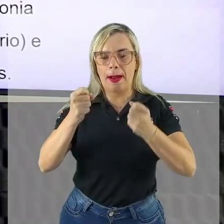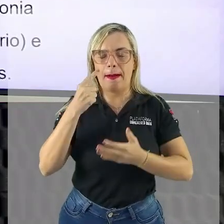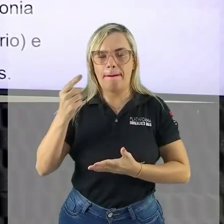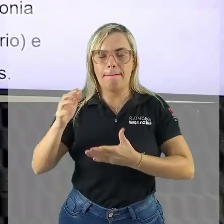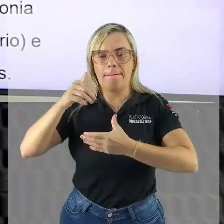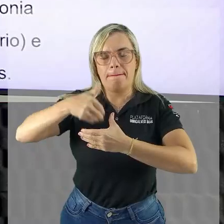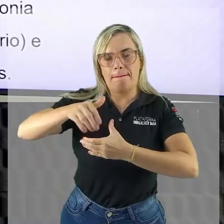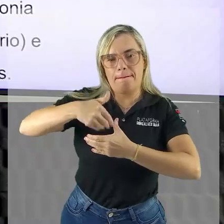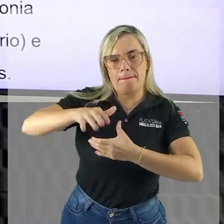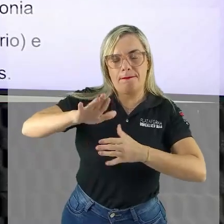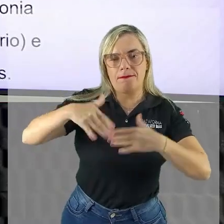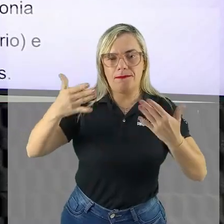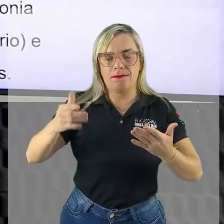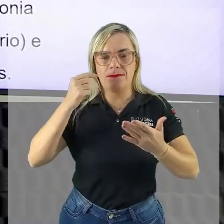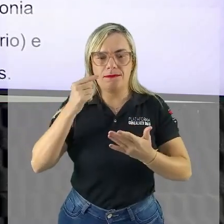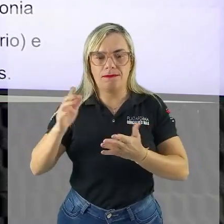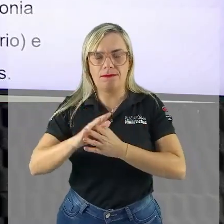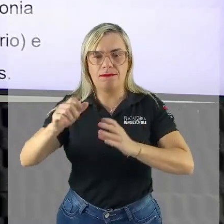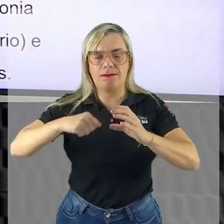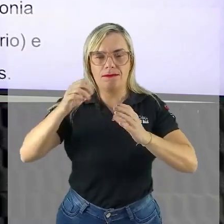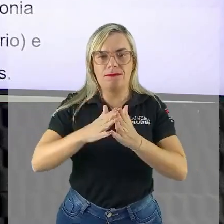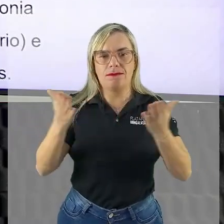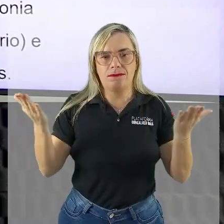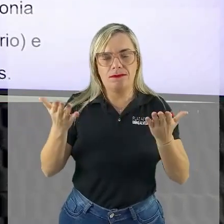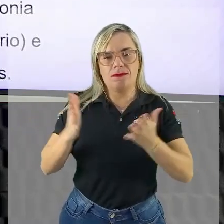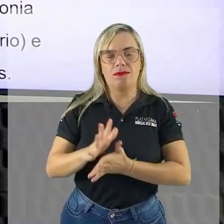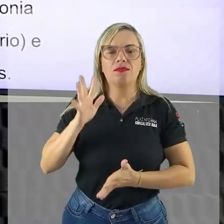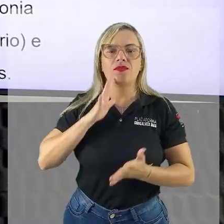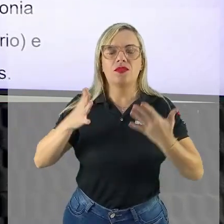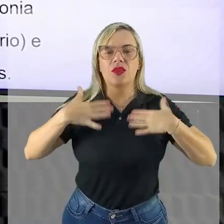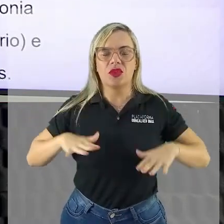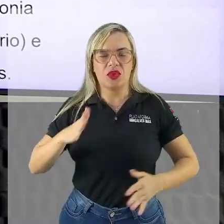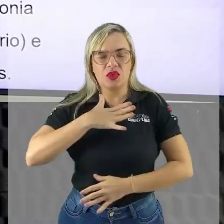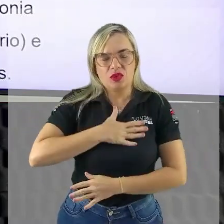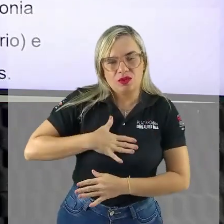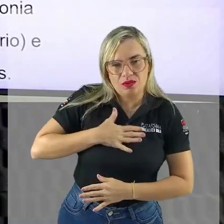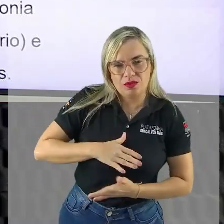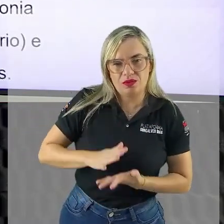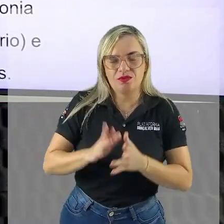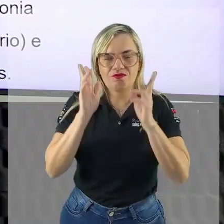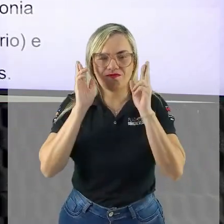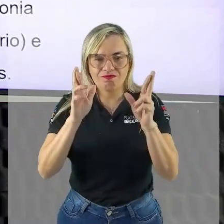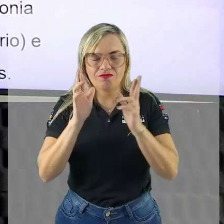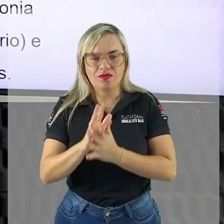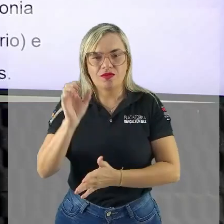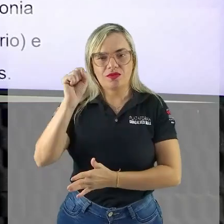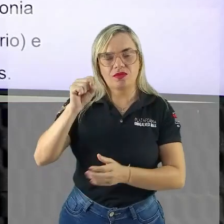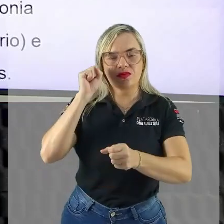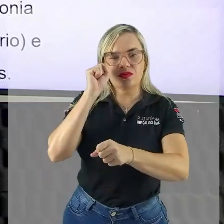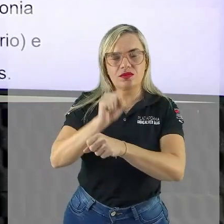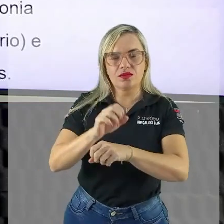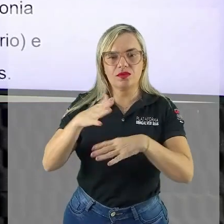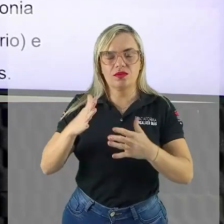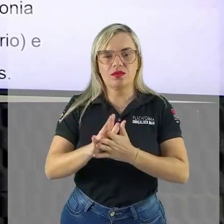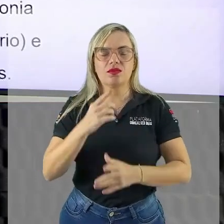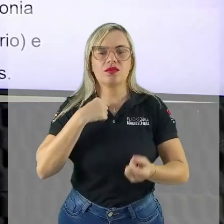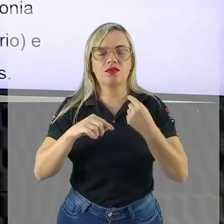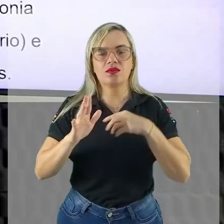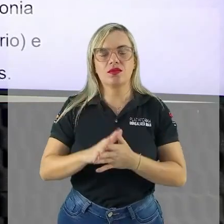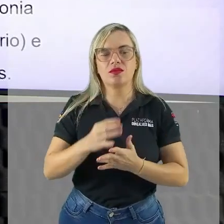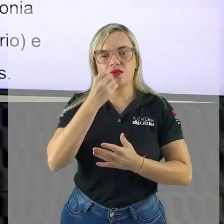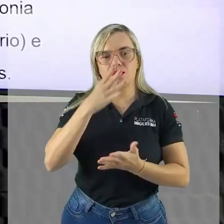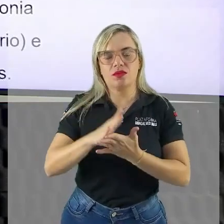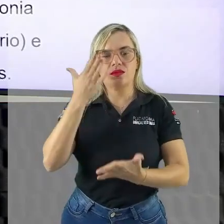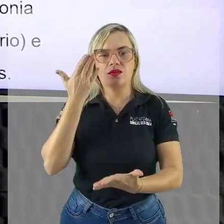essas dicas que eu te dei aqui no vídeo de hoje. Beleza, gente? Tranquilo? E aí, gostou? Espero que sim. Vou ficando por aqui. Te desejo bons